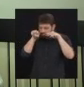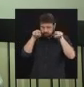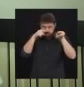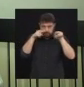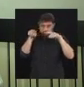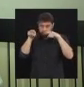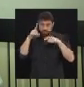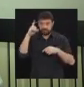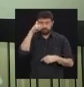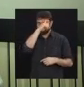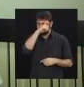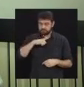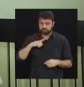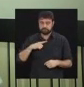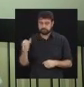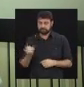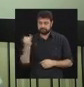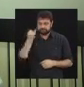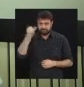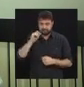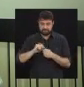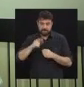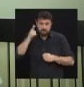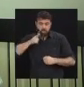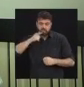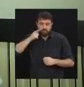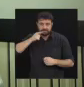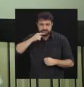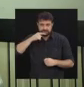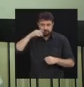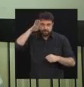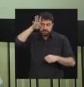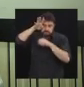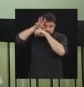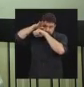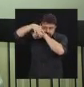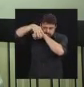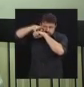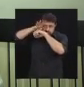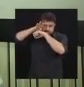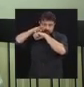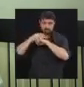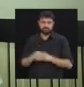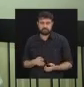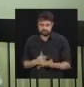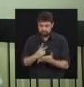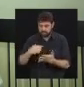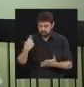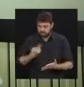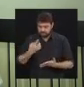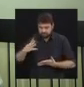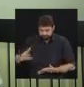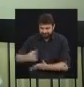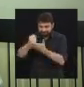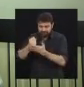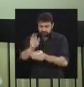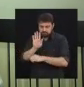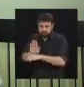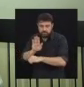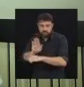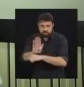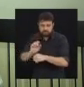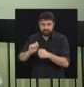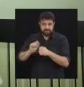2 mecanismos mais importantes para a lubrificação dos olhos. Então, a gente tem que tentar recuperar as 2 coisas, tanto